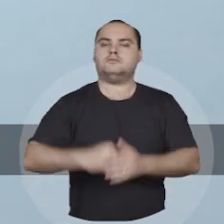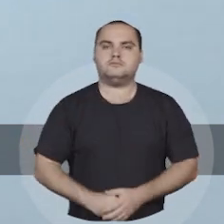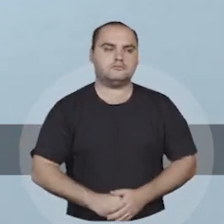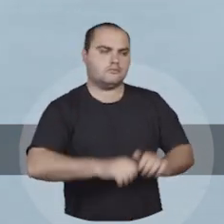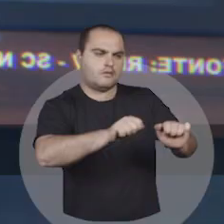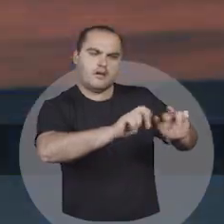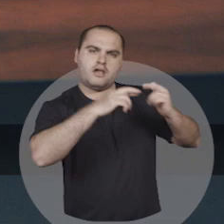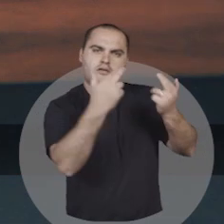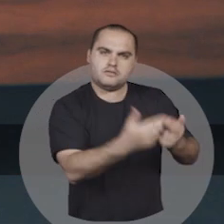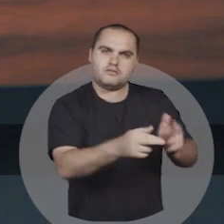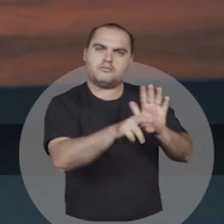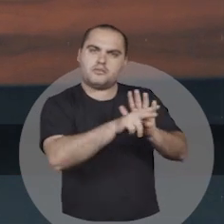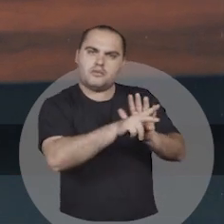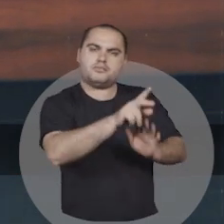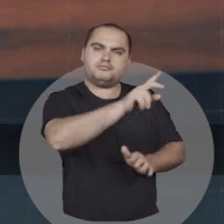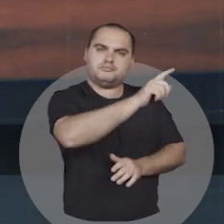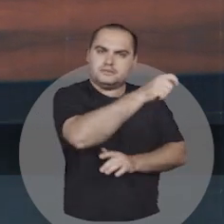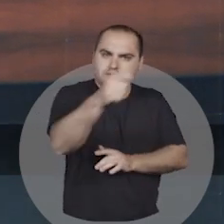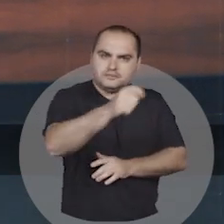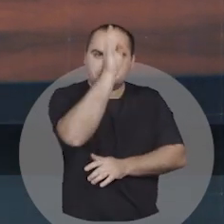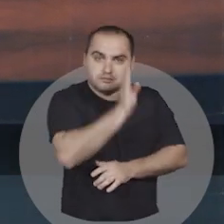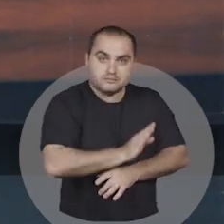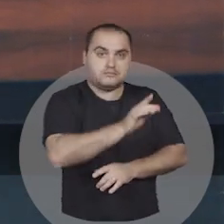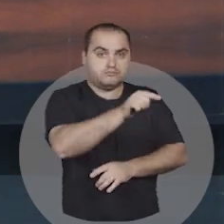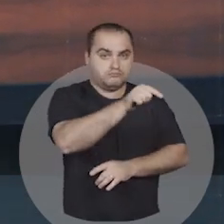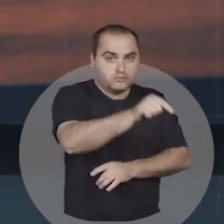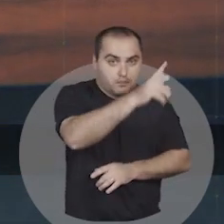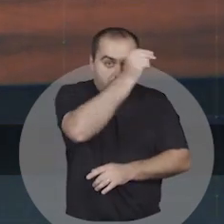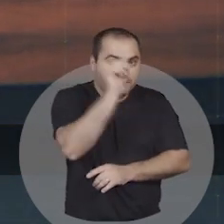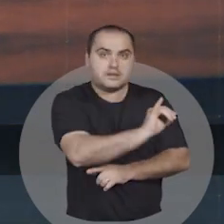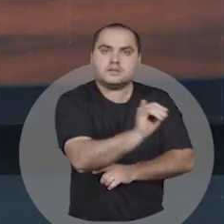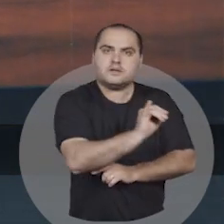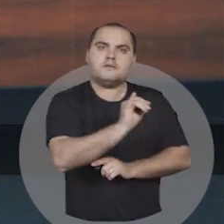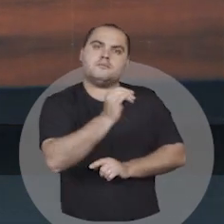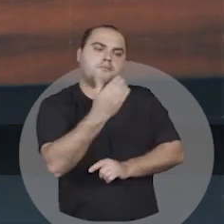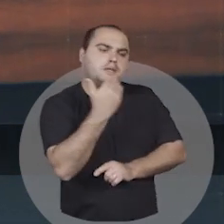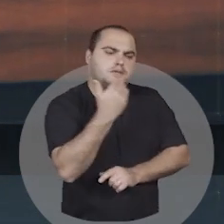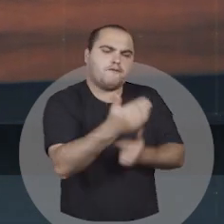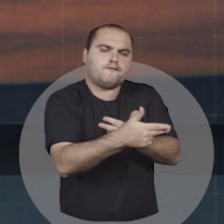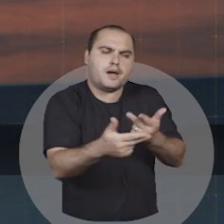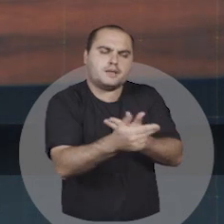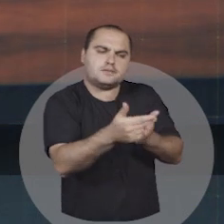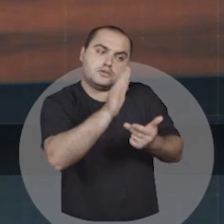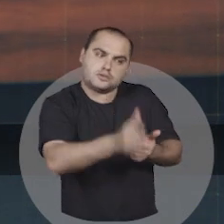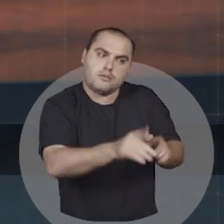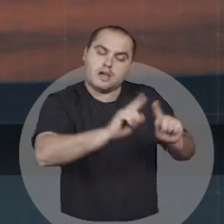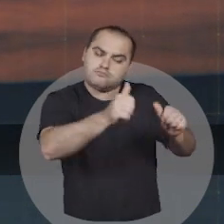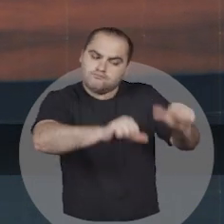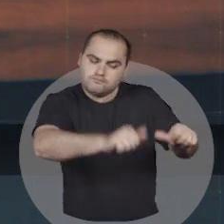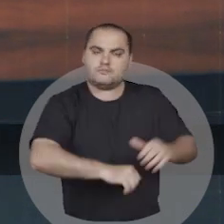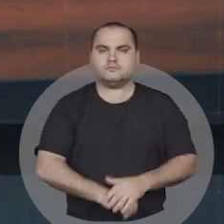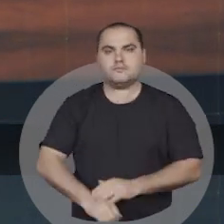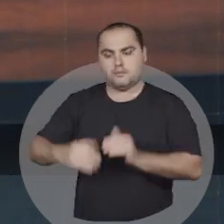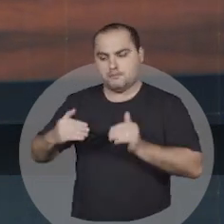grandes realizações. O movimento de cargas no porto de Itajaí voltou a crescer, o que impulsionou a economia da cidade.